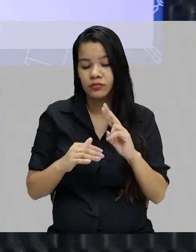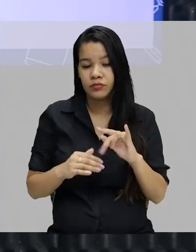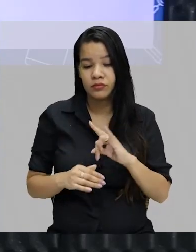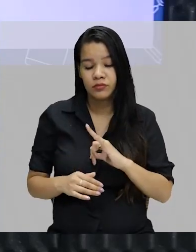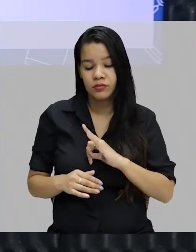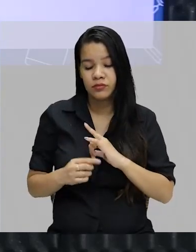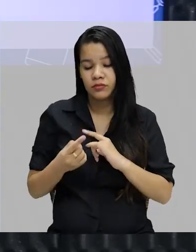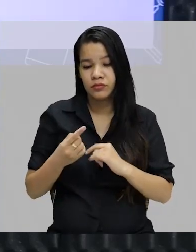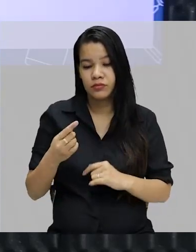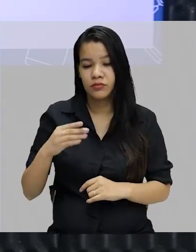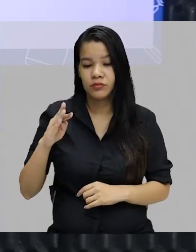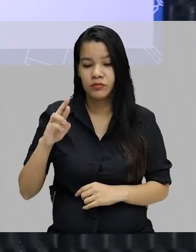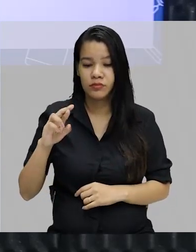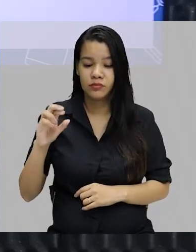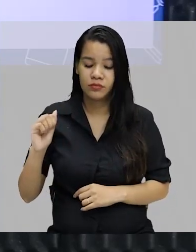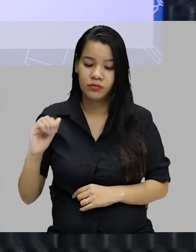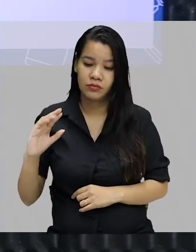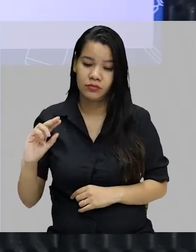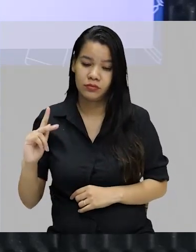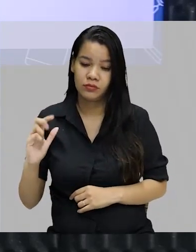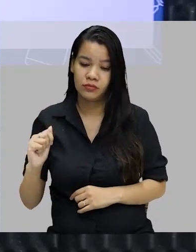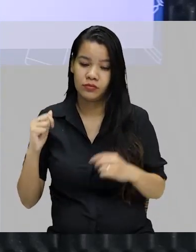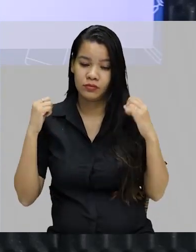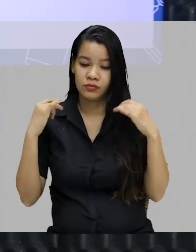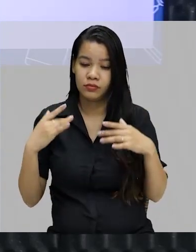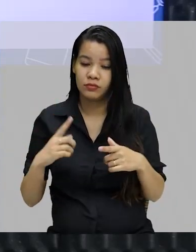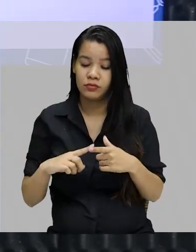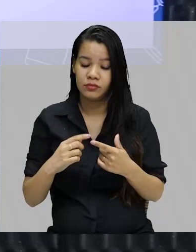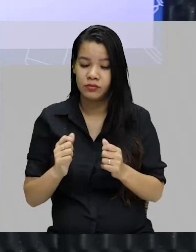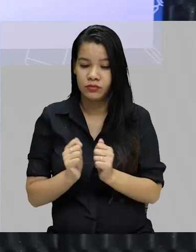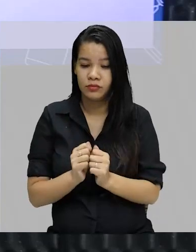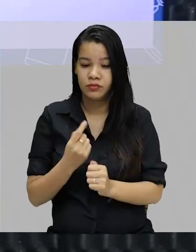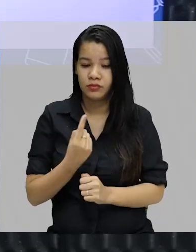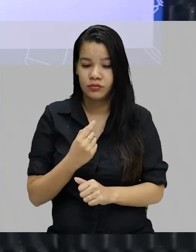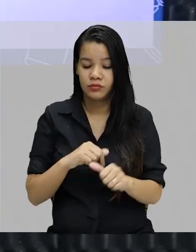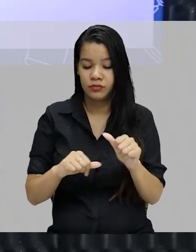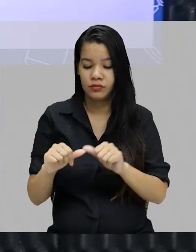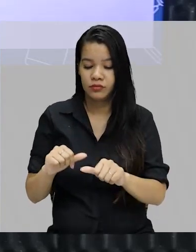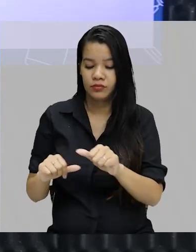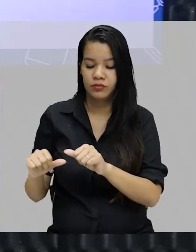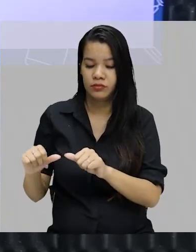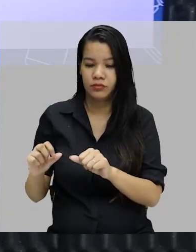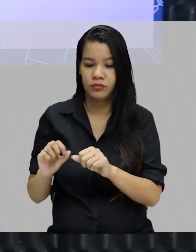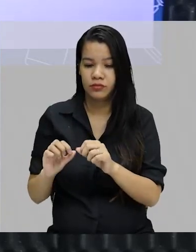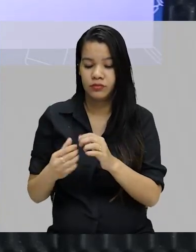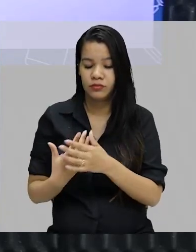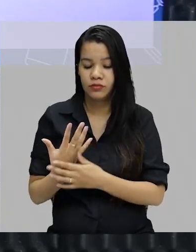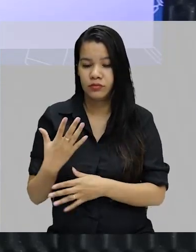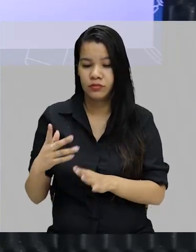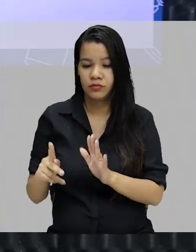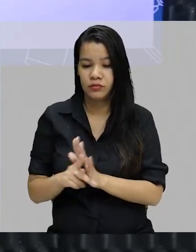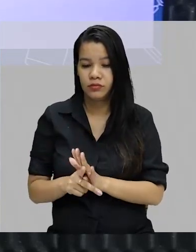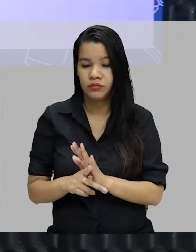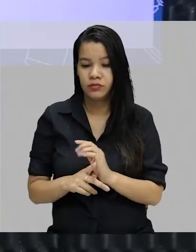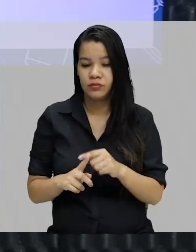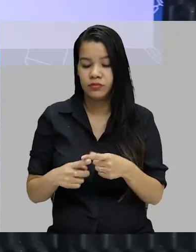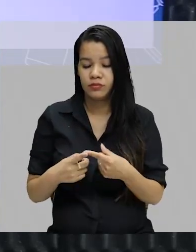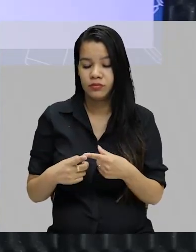borracha natural, só que com uma modificação, gerando propriedades